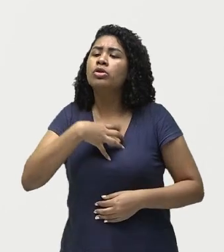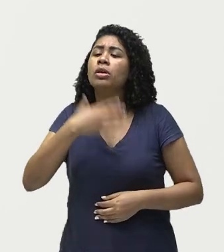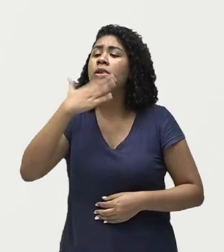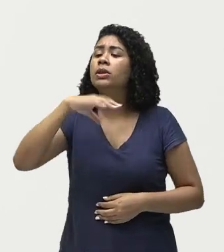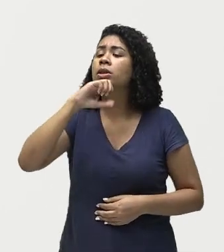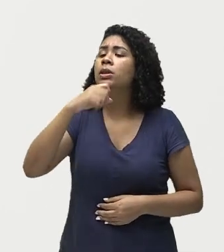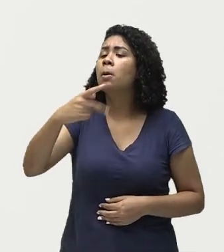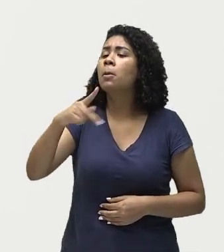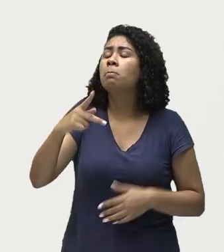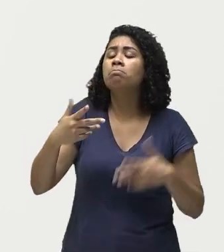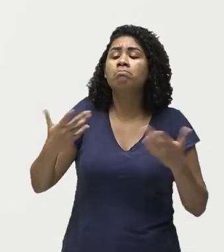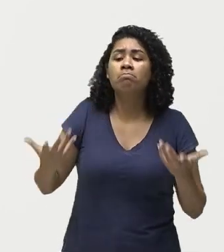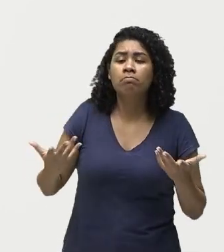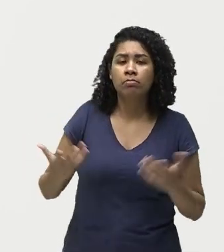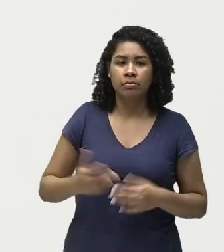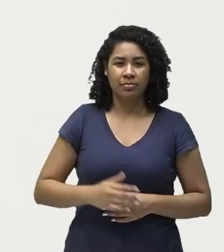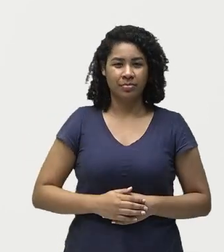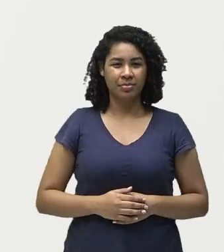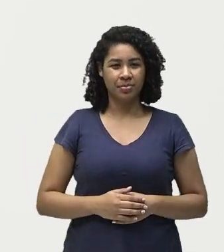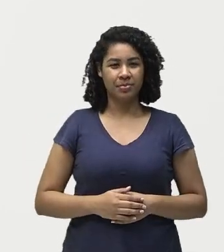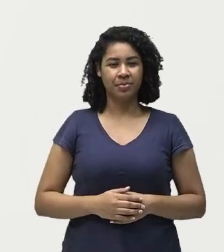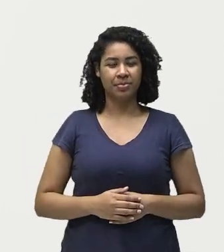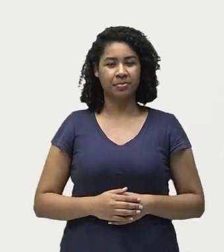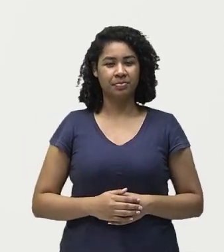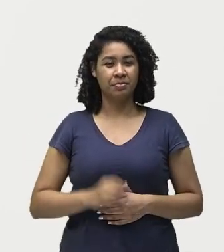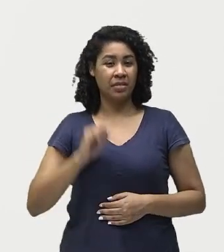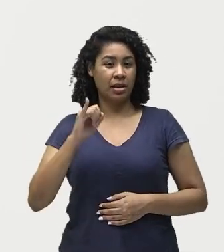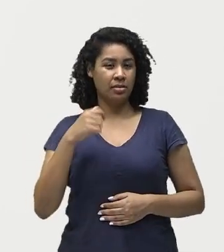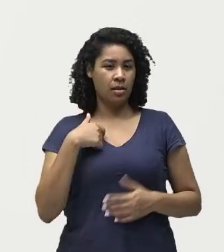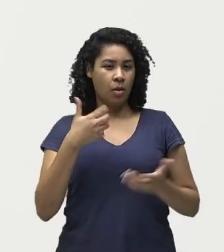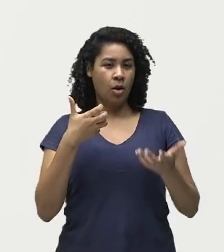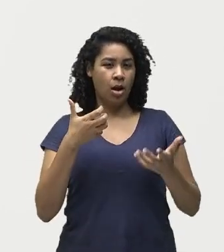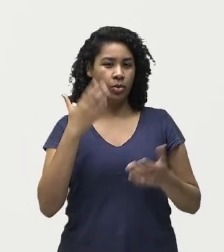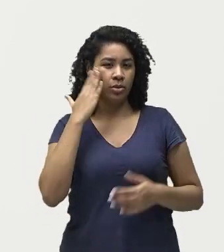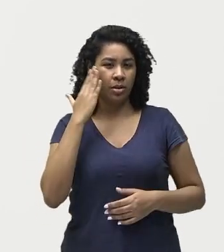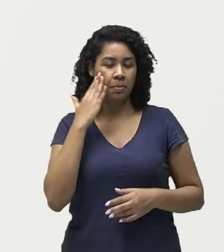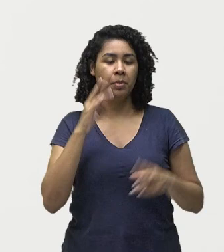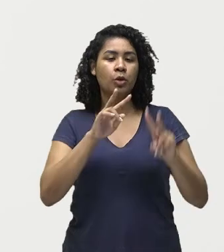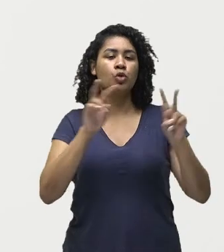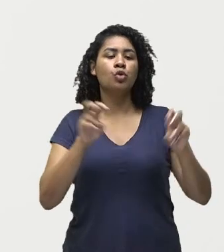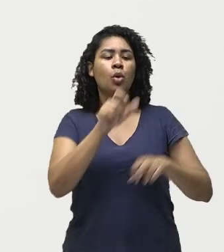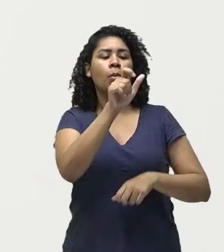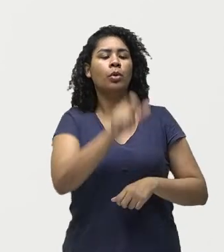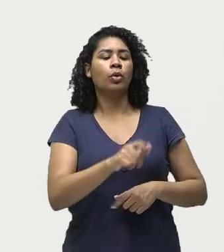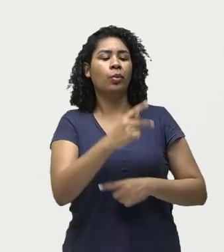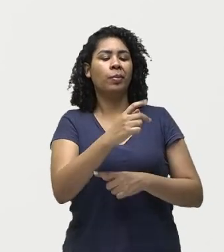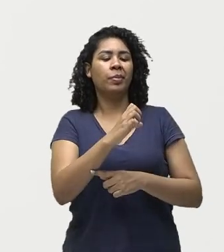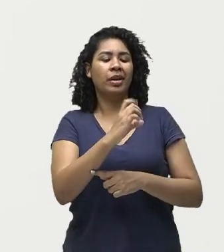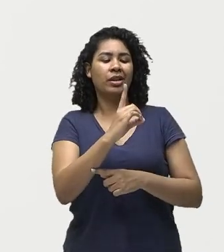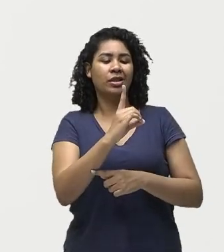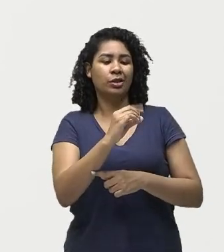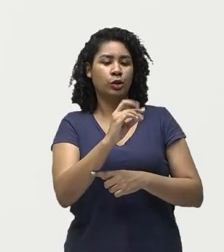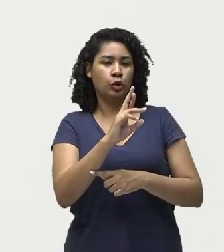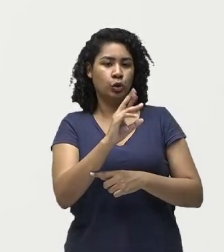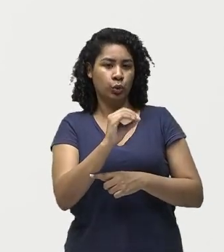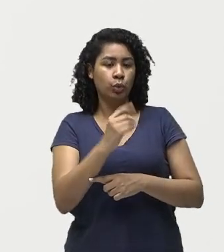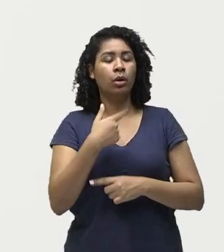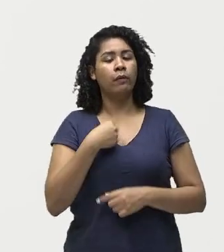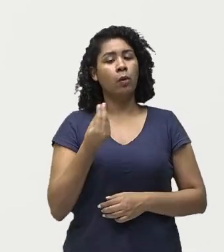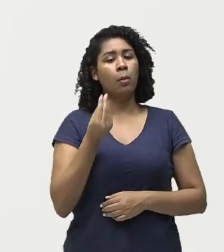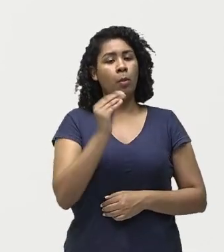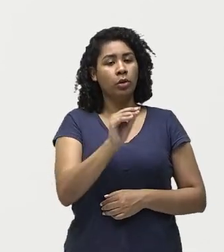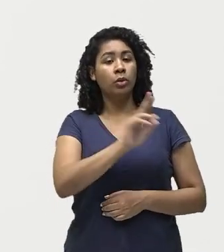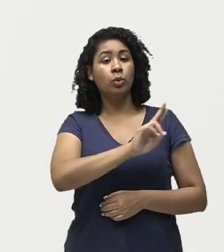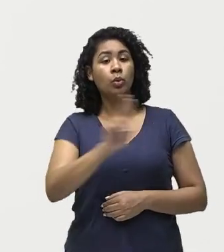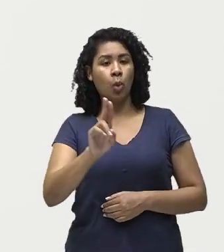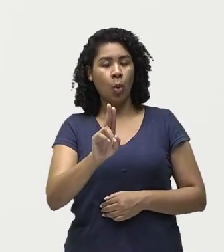exemplo, eu ia dizer What's Pedro like? What is Pedro like? Se eu quisesse perguntar como a Júlia é,